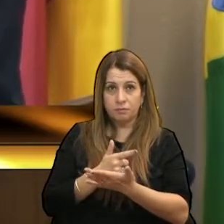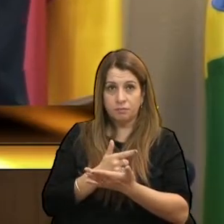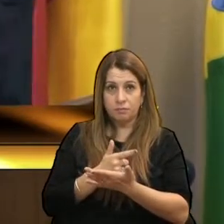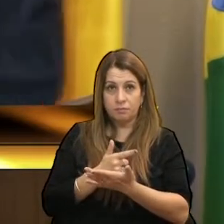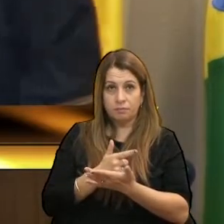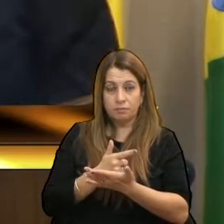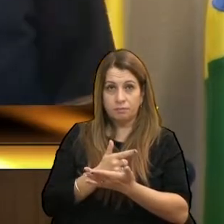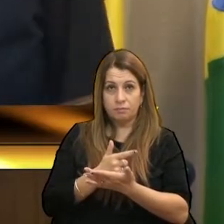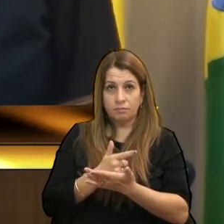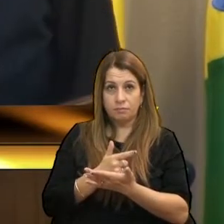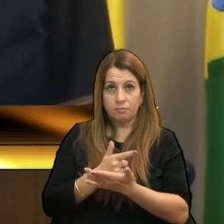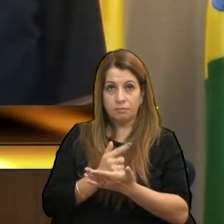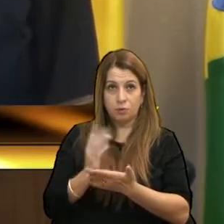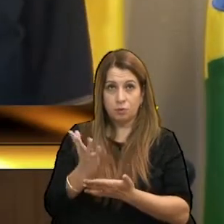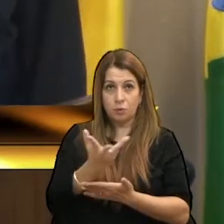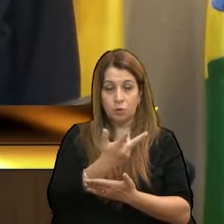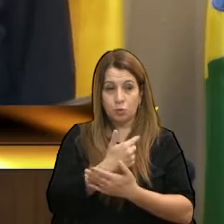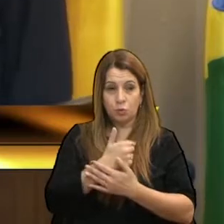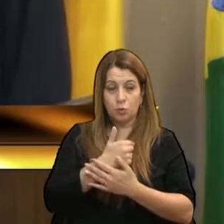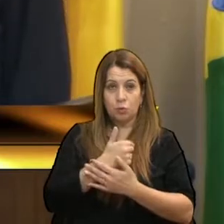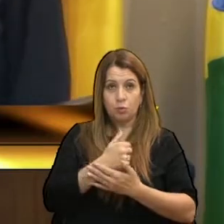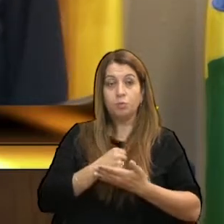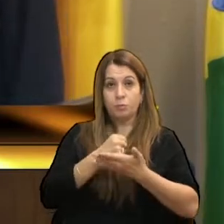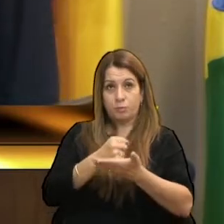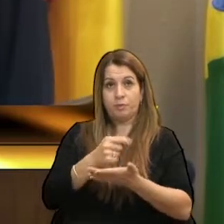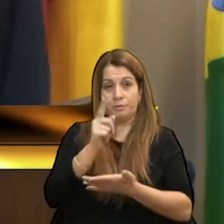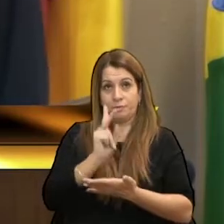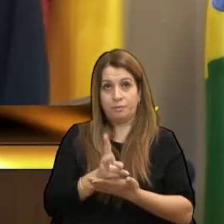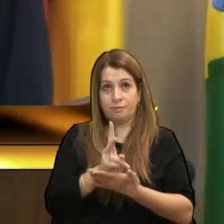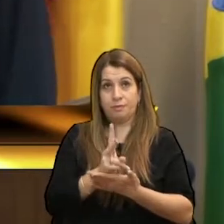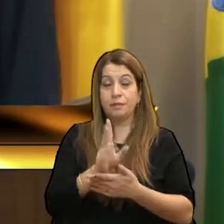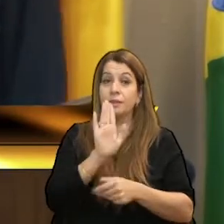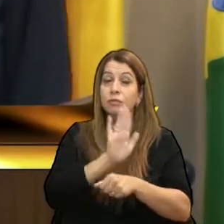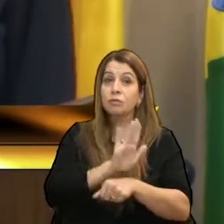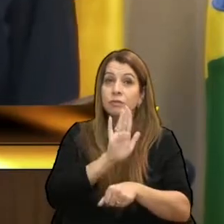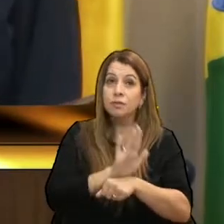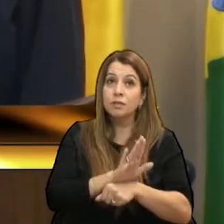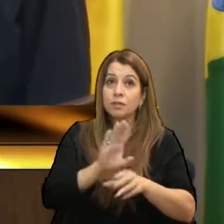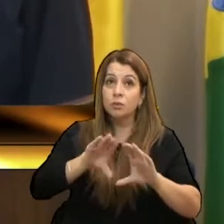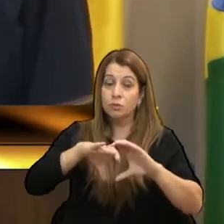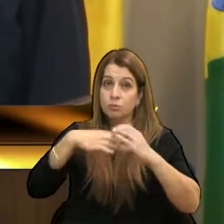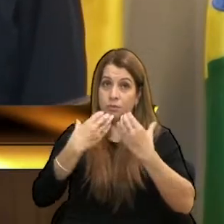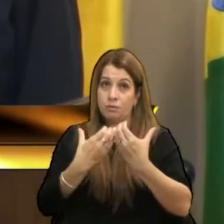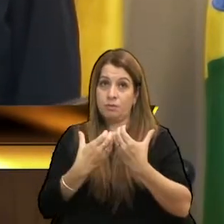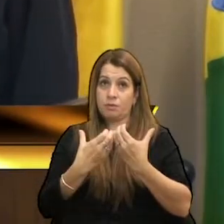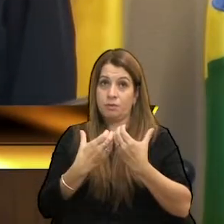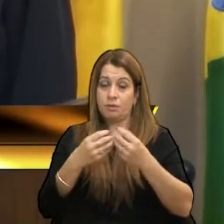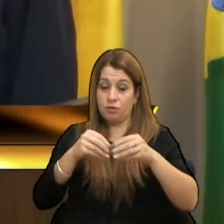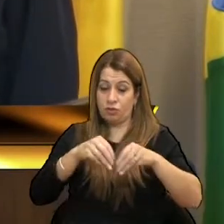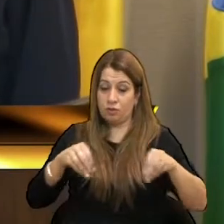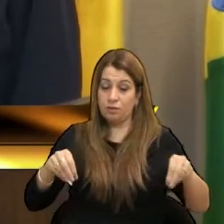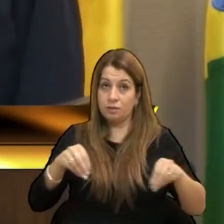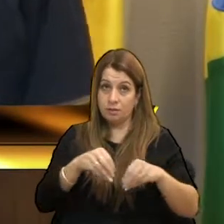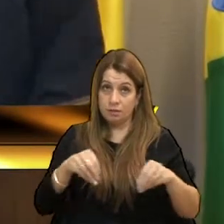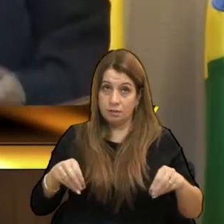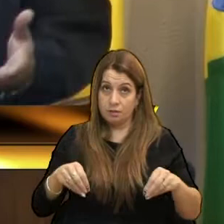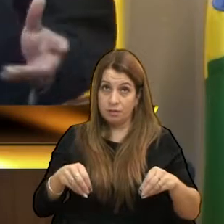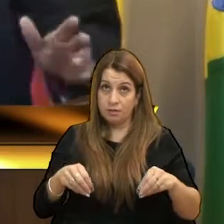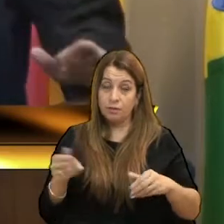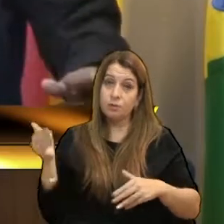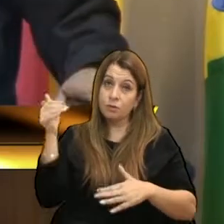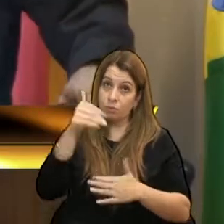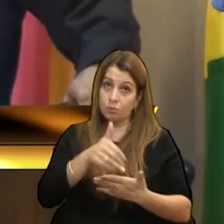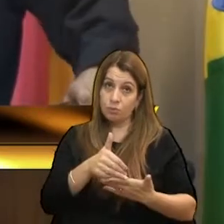de nosso movimento e que está a serviço da comunidade terrena,